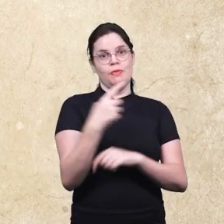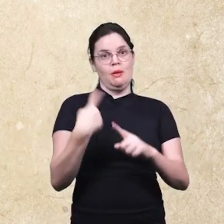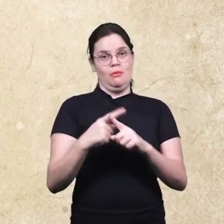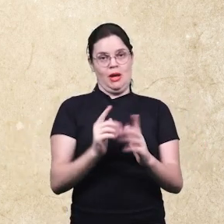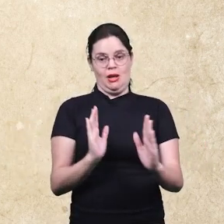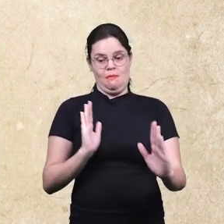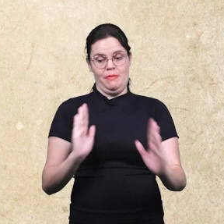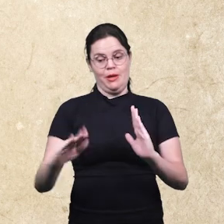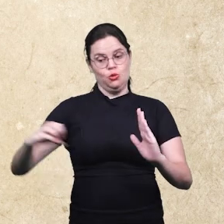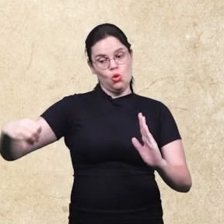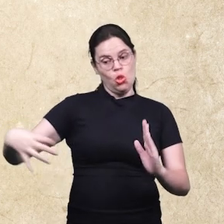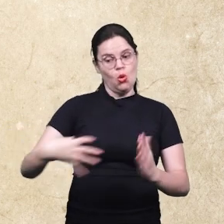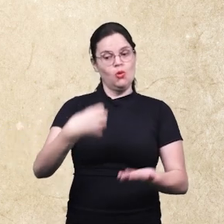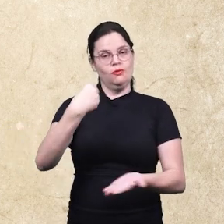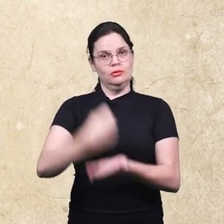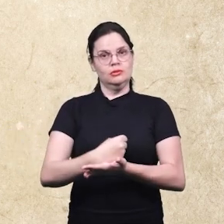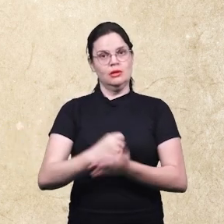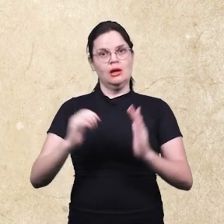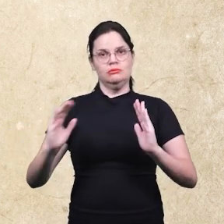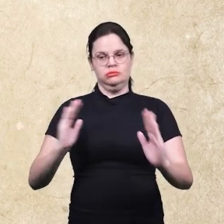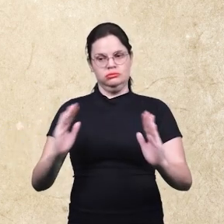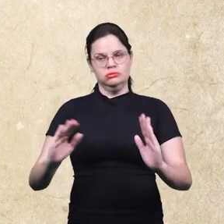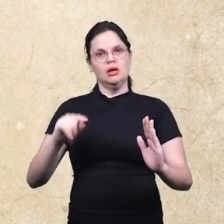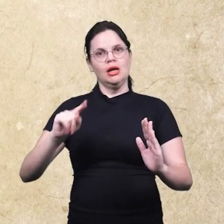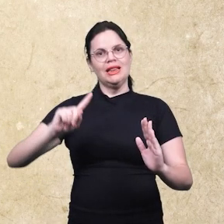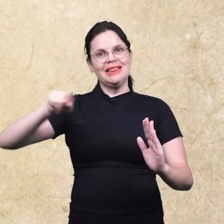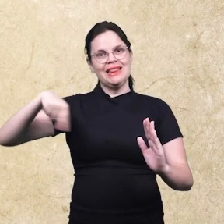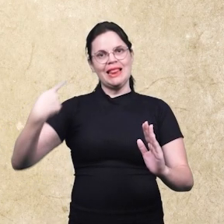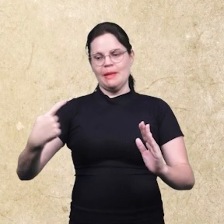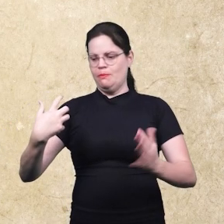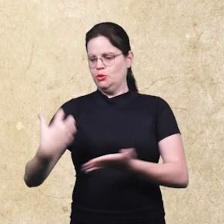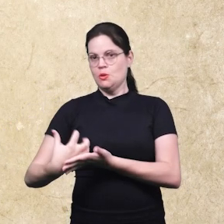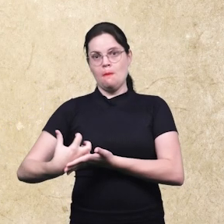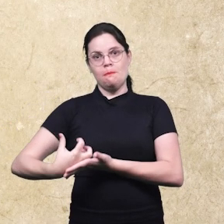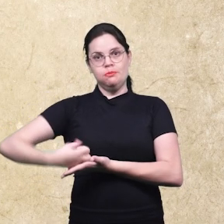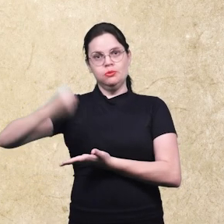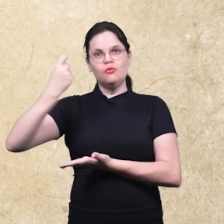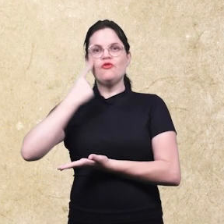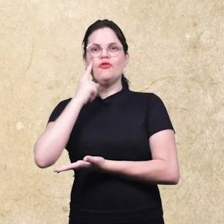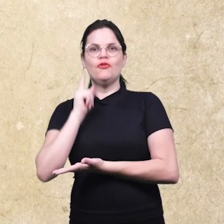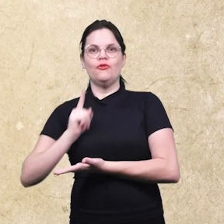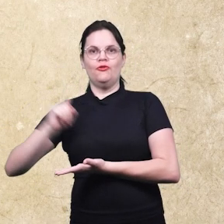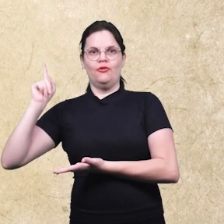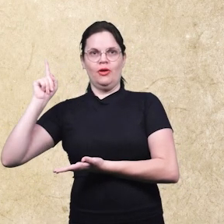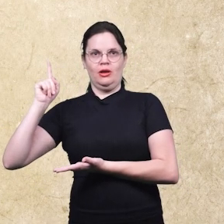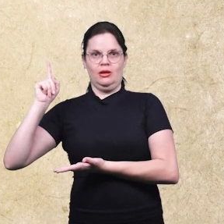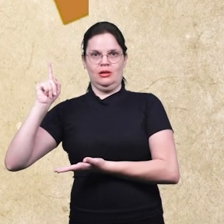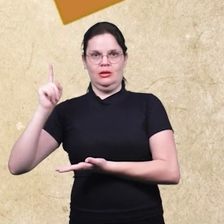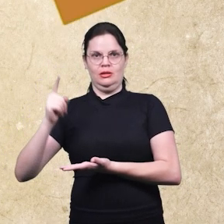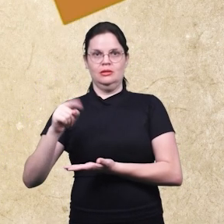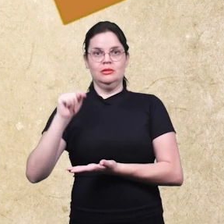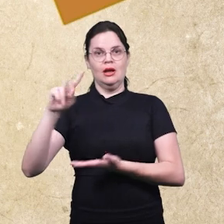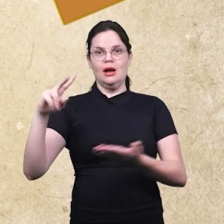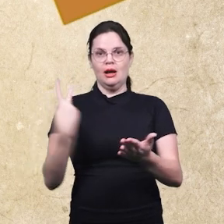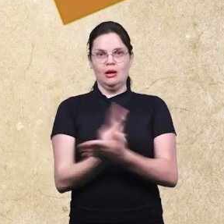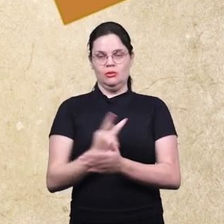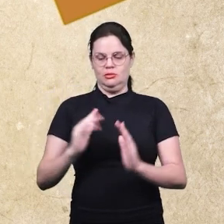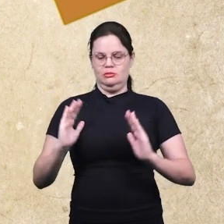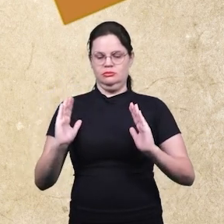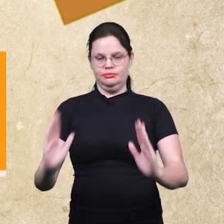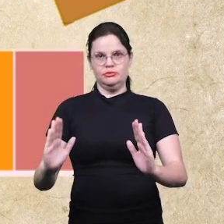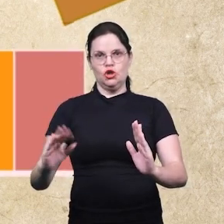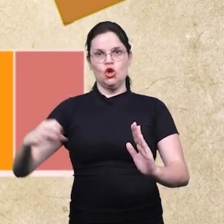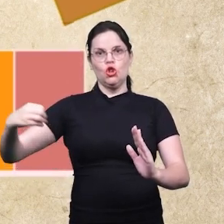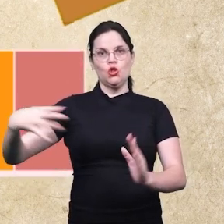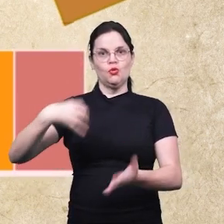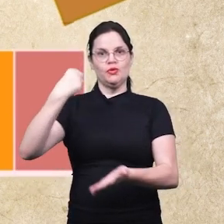viu daquele jeito, que está em cima, porque lá em cima é só Velho Testamento, aconteceu da forma que está embaixo. Os 7